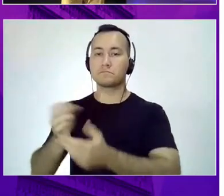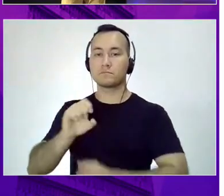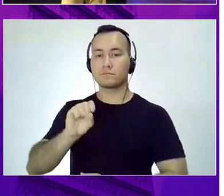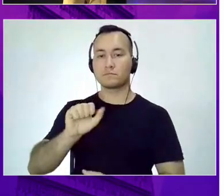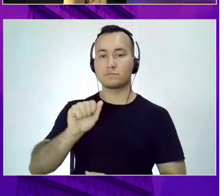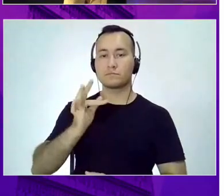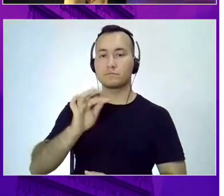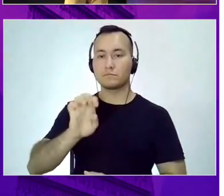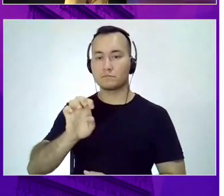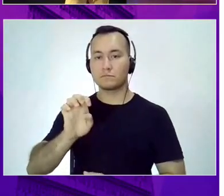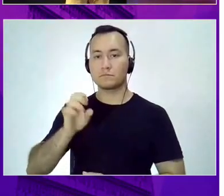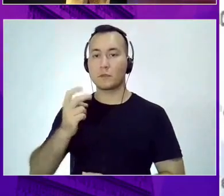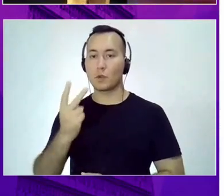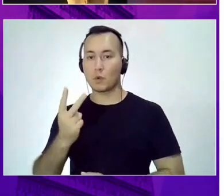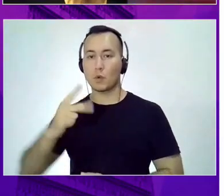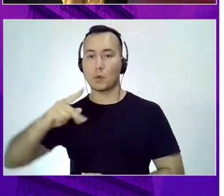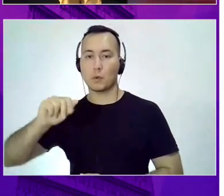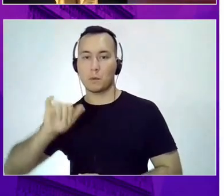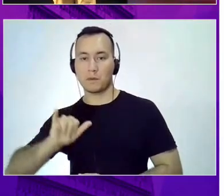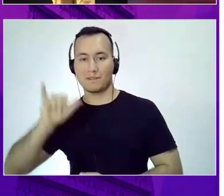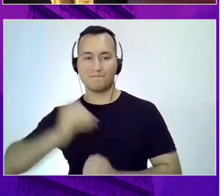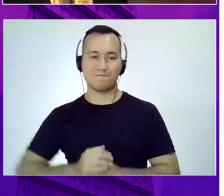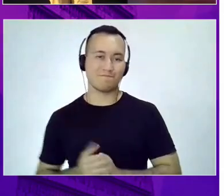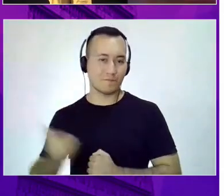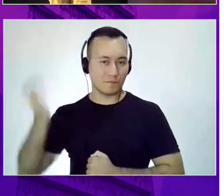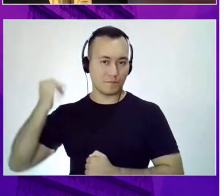Desenvolvo software desde 2016.